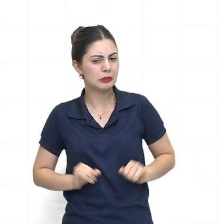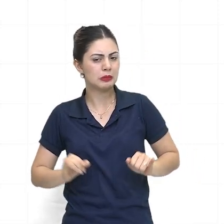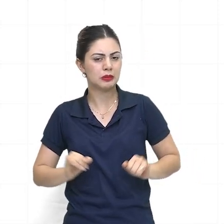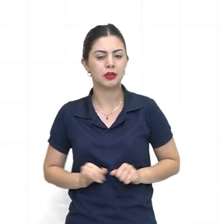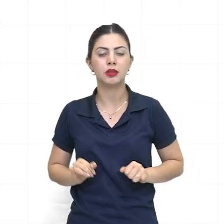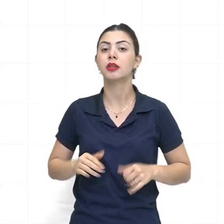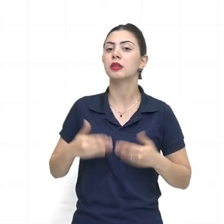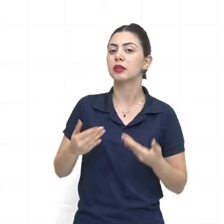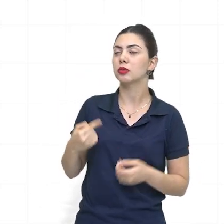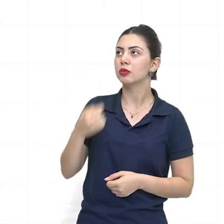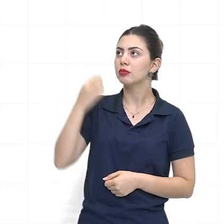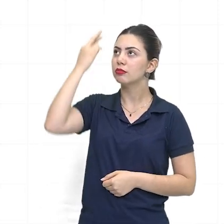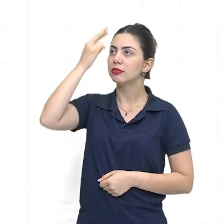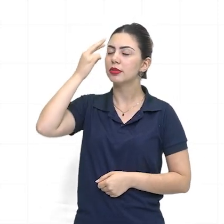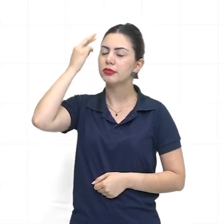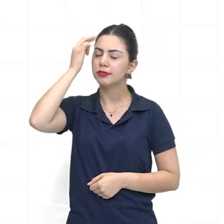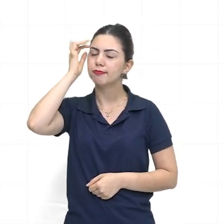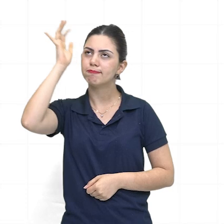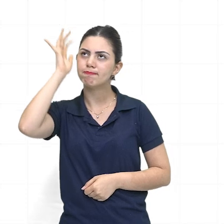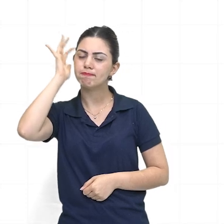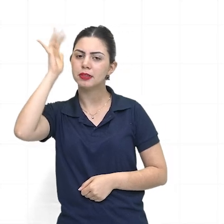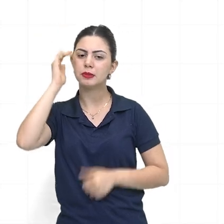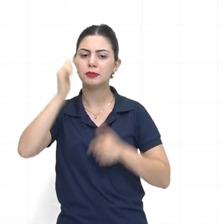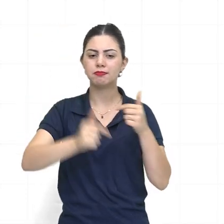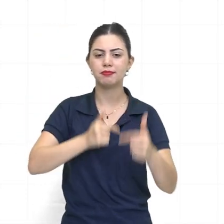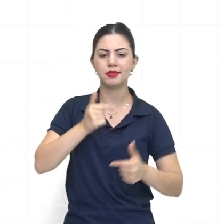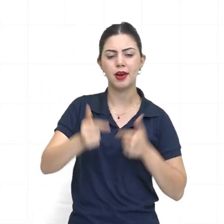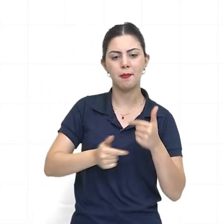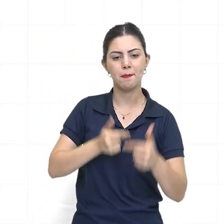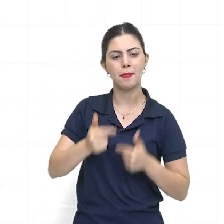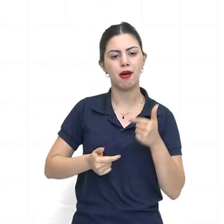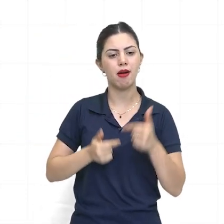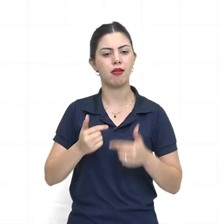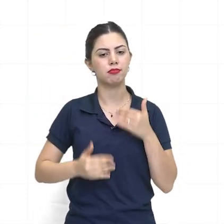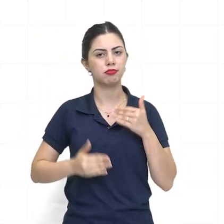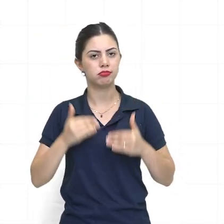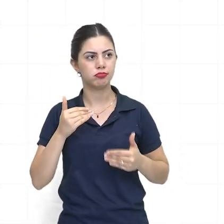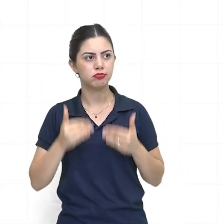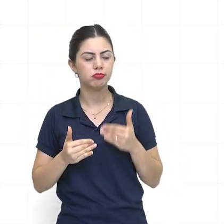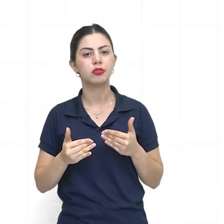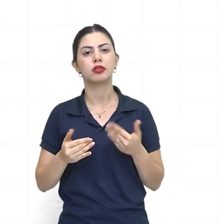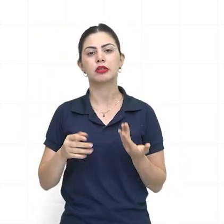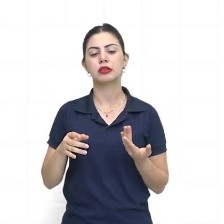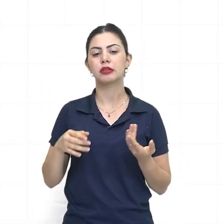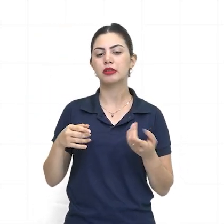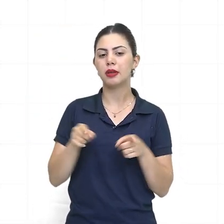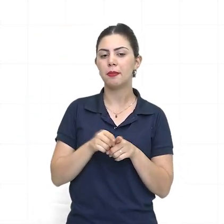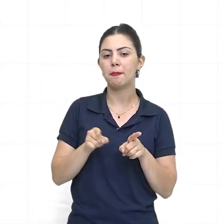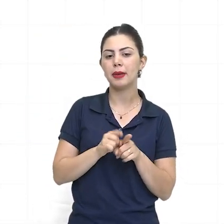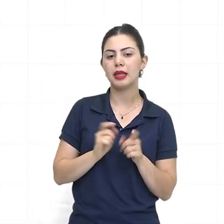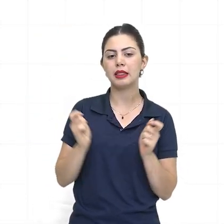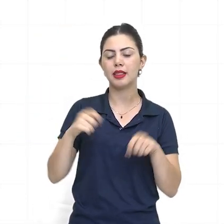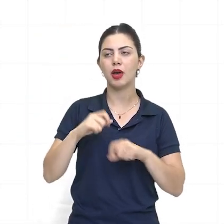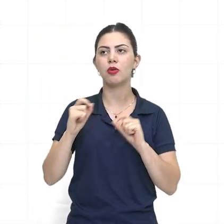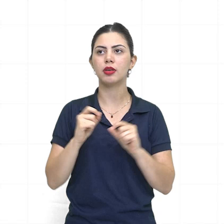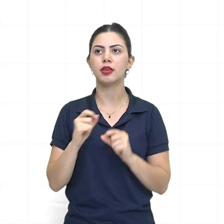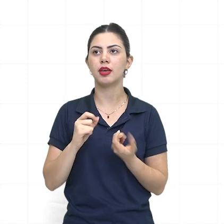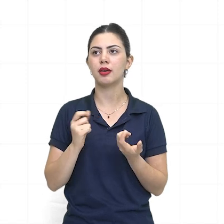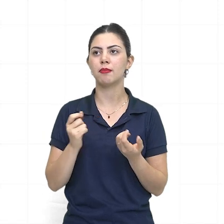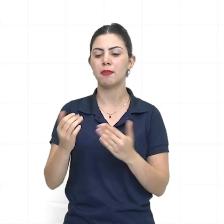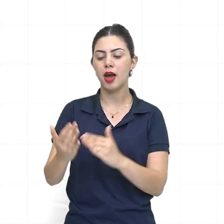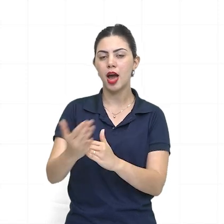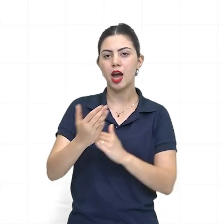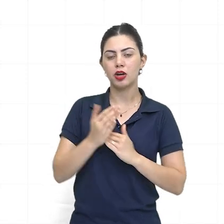meditação, o trabalho espiritual e físico e o bom comportamento são formas para alcançar a iluminação,